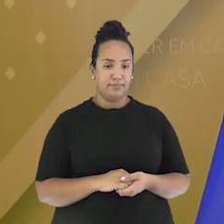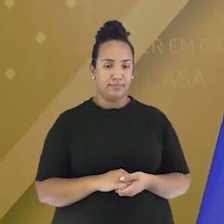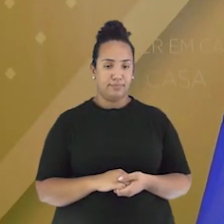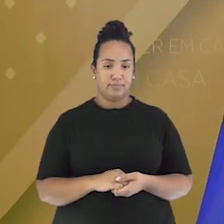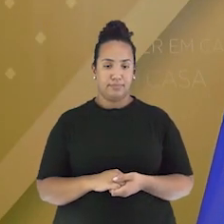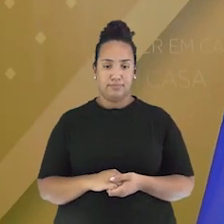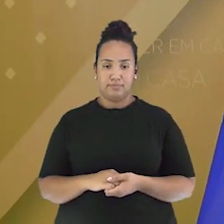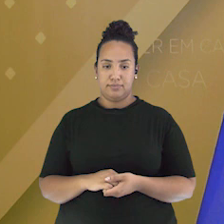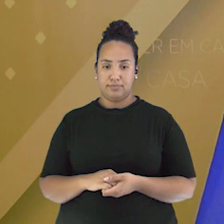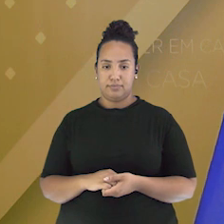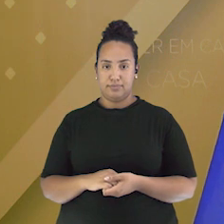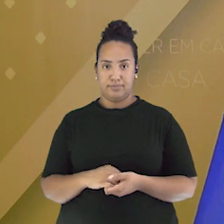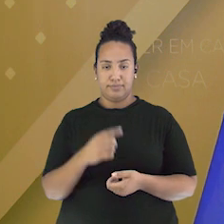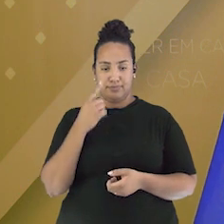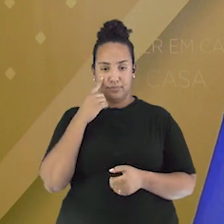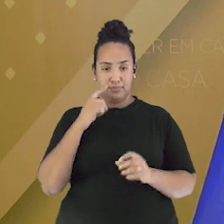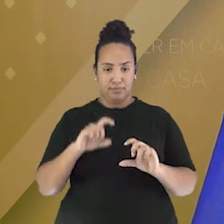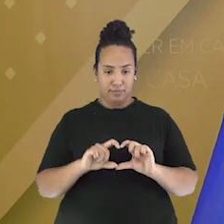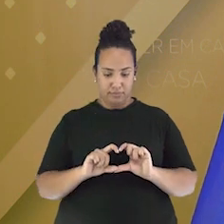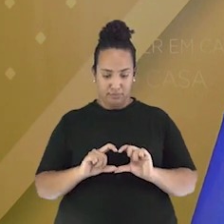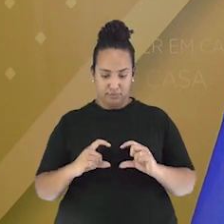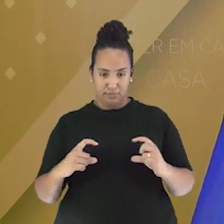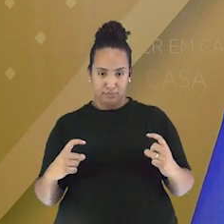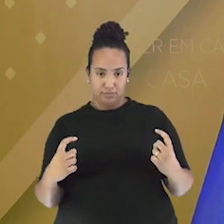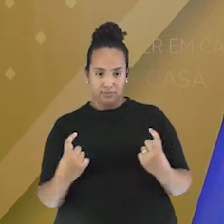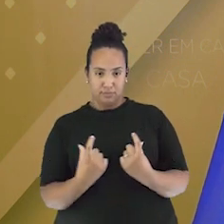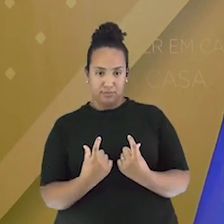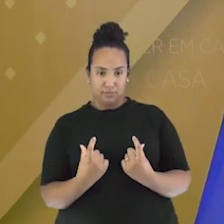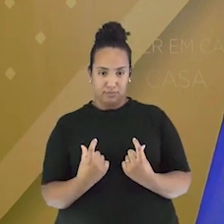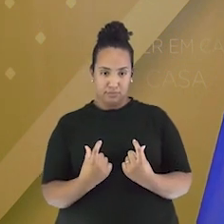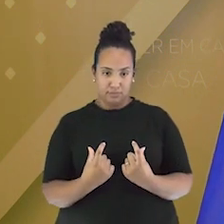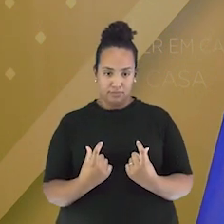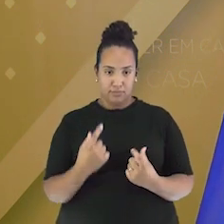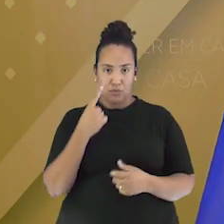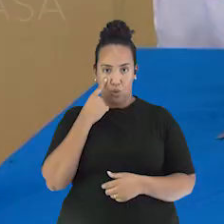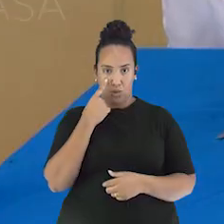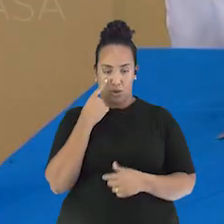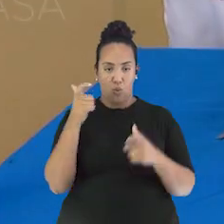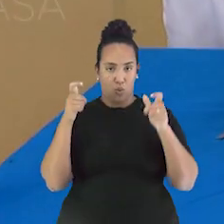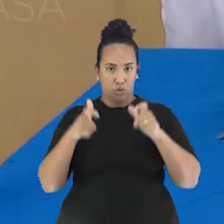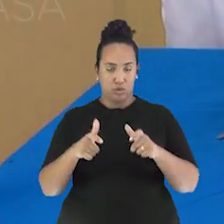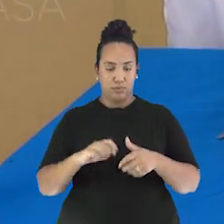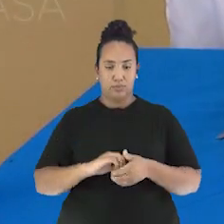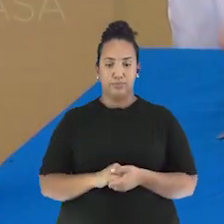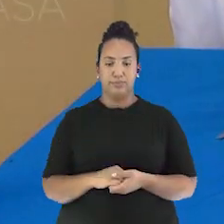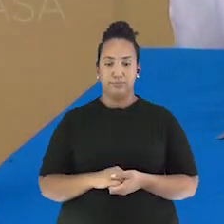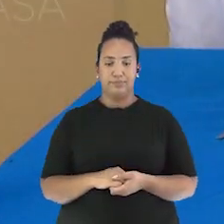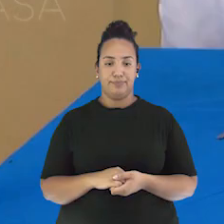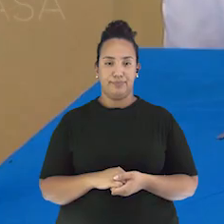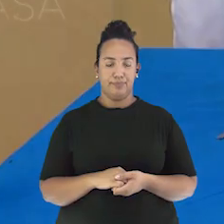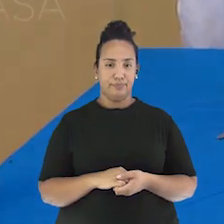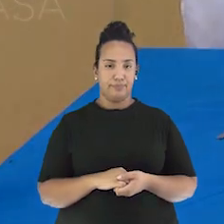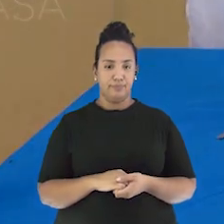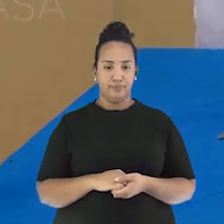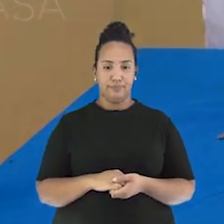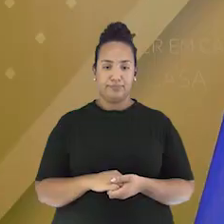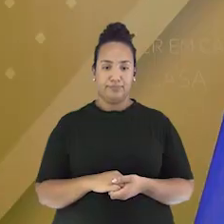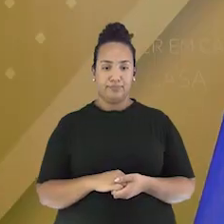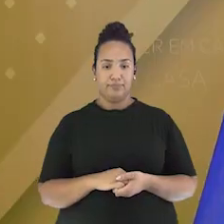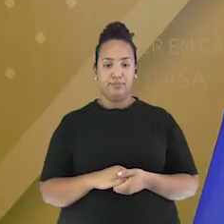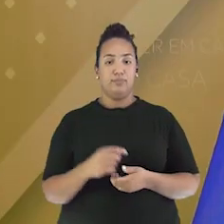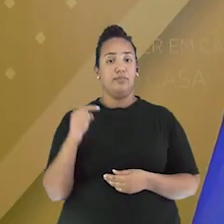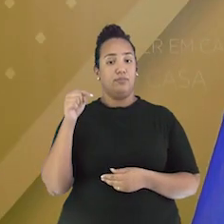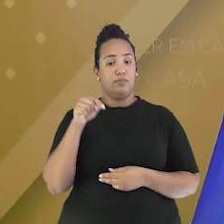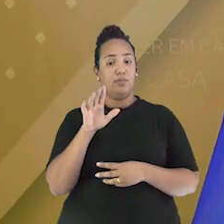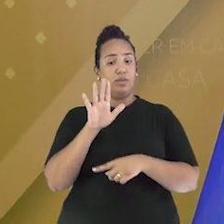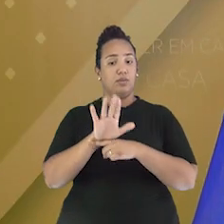Isso. Ficaria na parte da marcação de baixo do rótulo. Assim, mais ou menos. Isso aí. Aqui, galera, mais ou menos assim. O que acontece? Ela vai